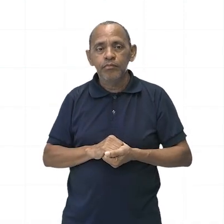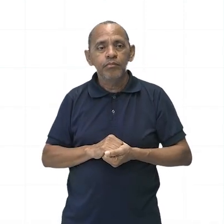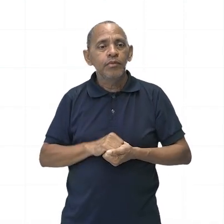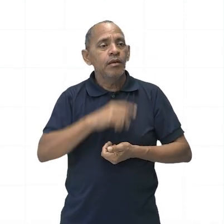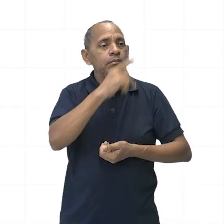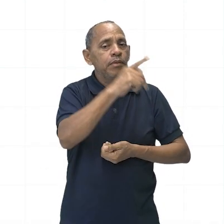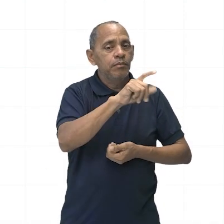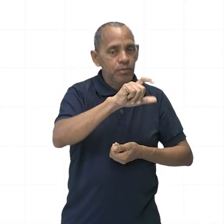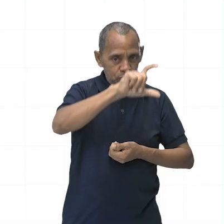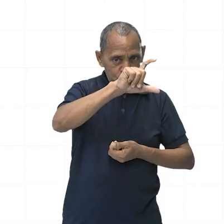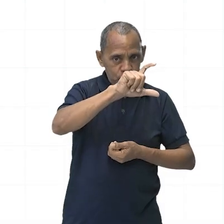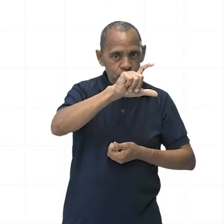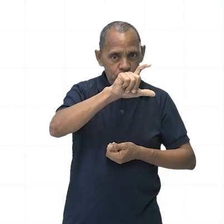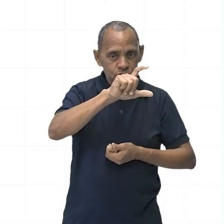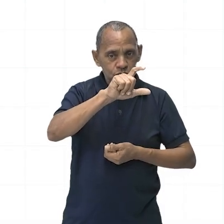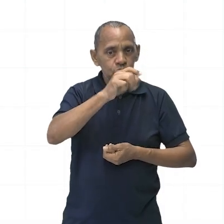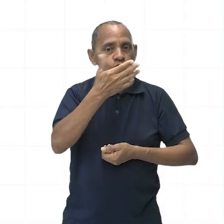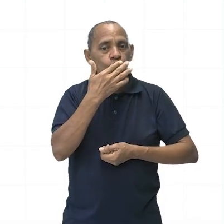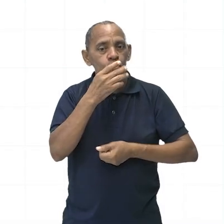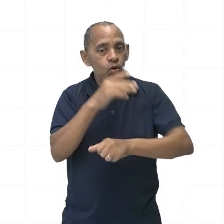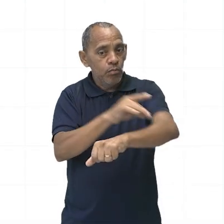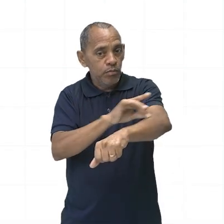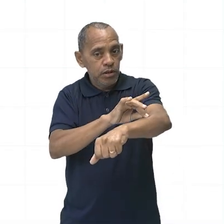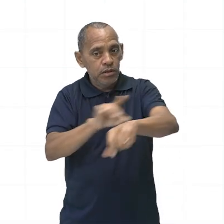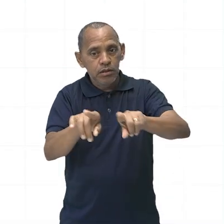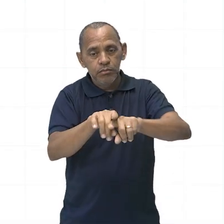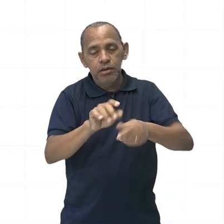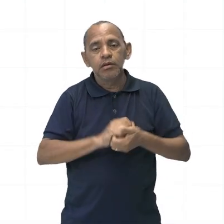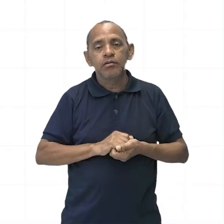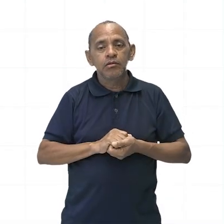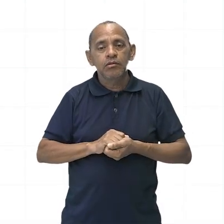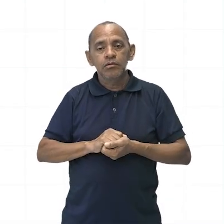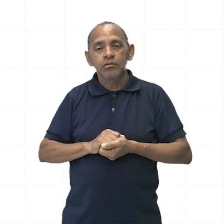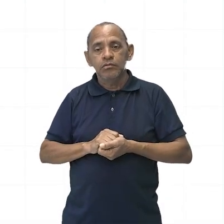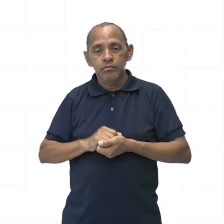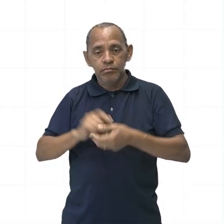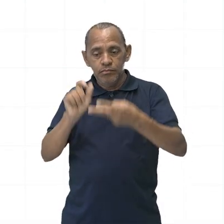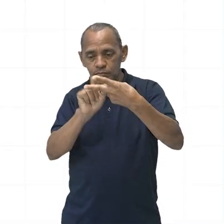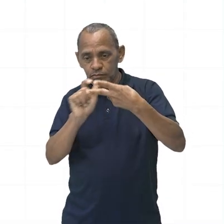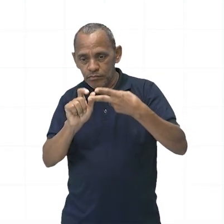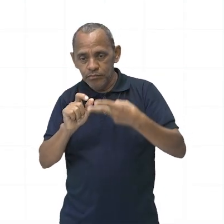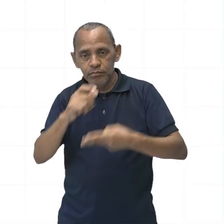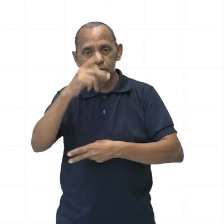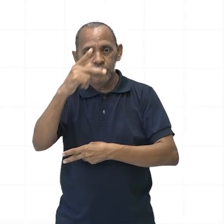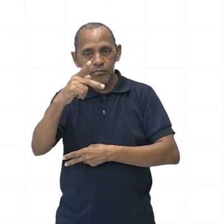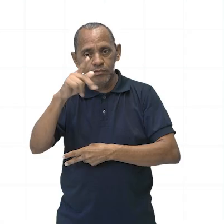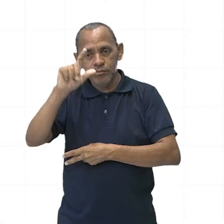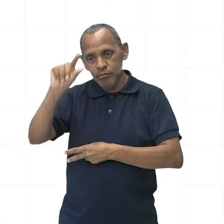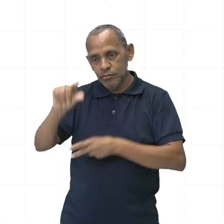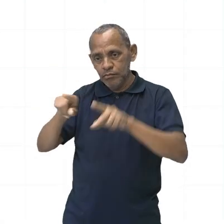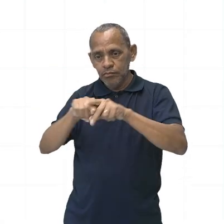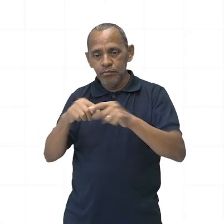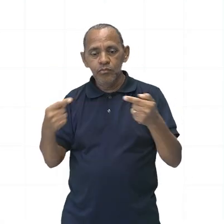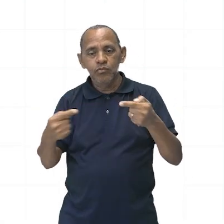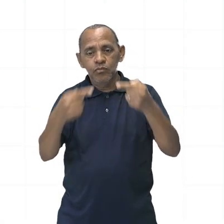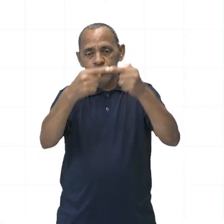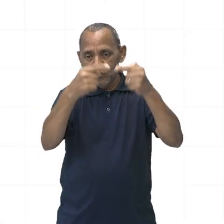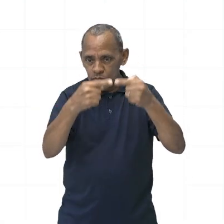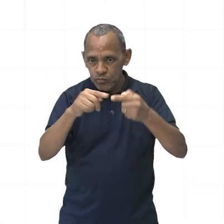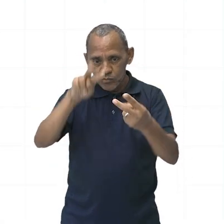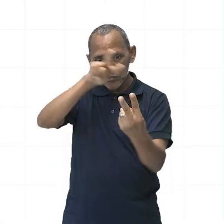Pzinho, Pzinho. Então, nosso alelo dominante vai ser o P maiúsculo, que codifica uma coloração preta, e o